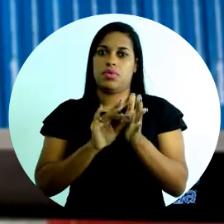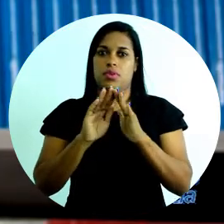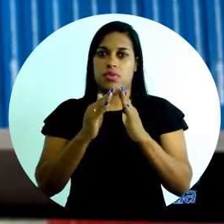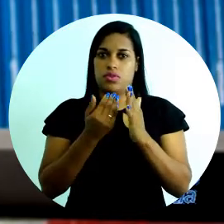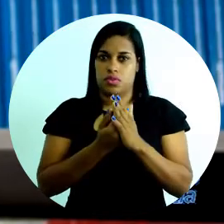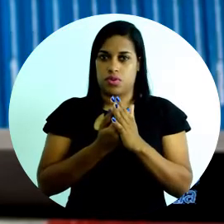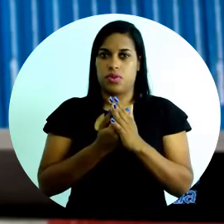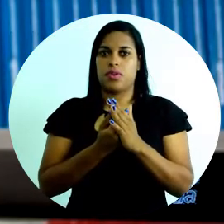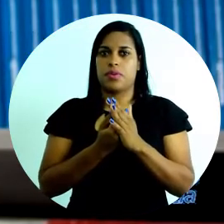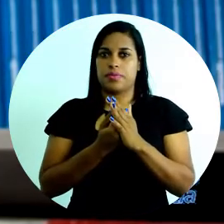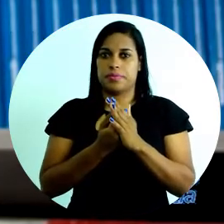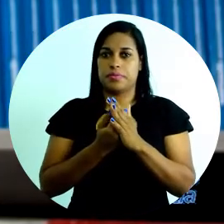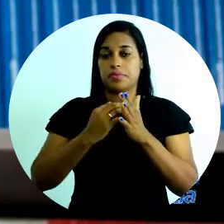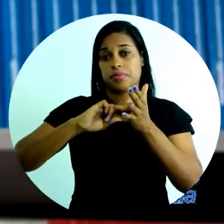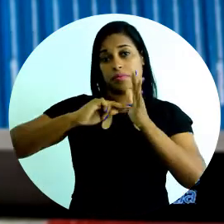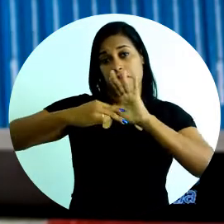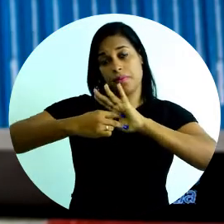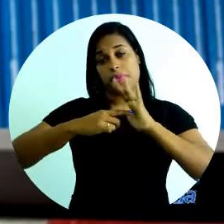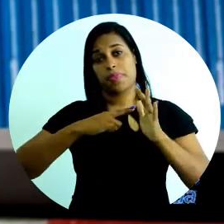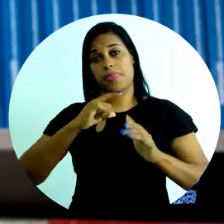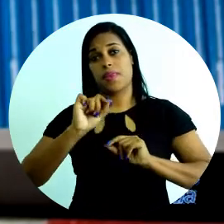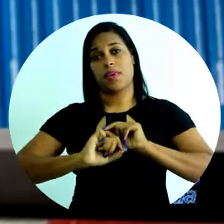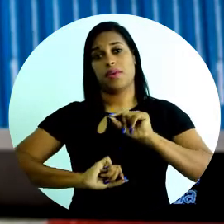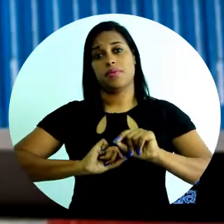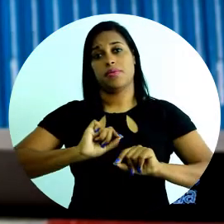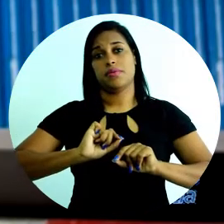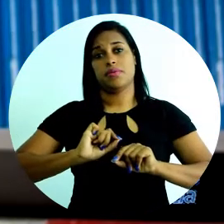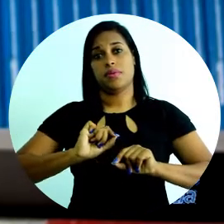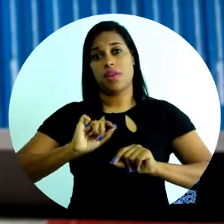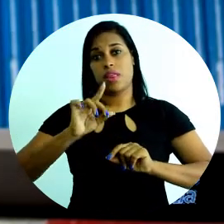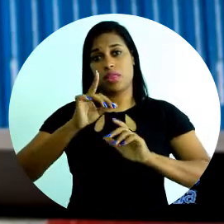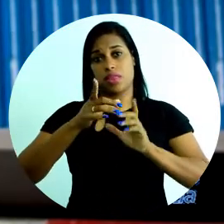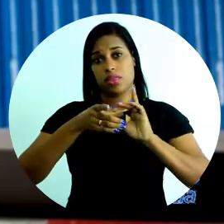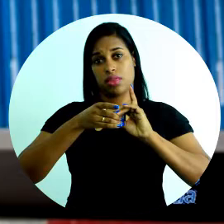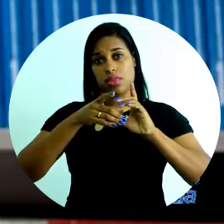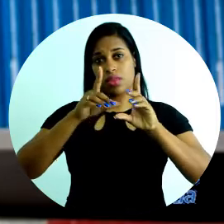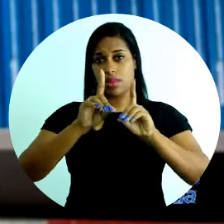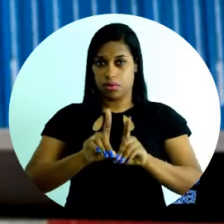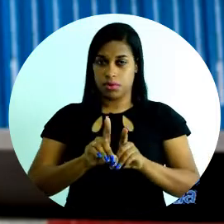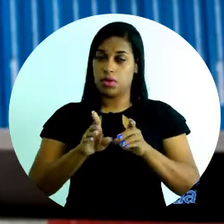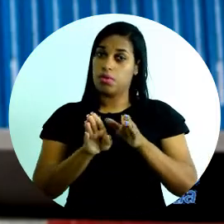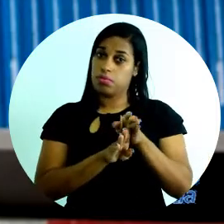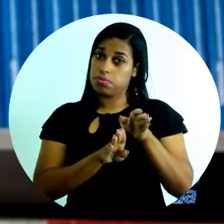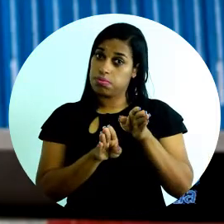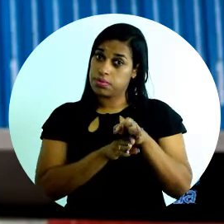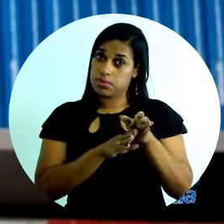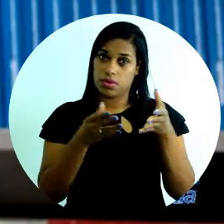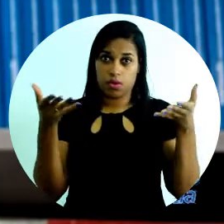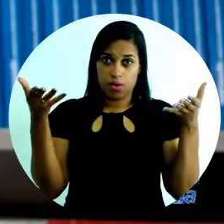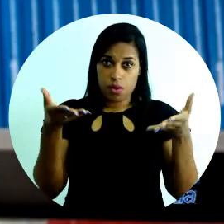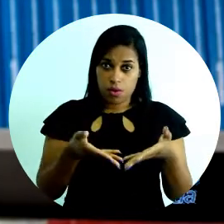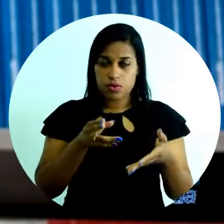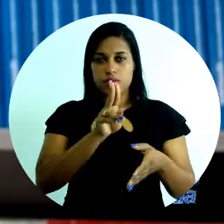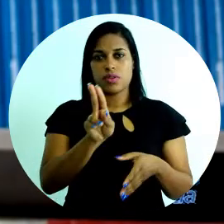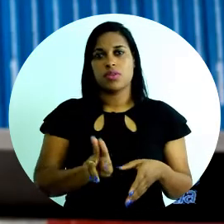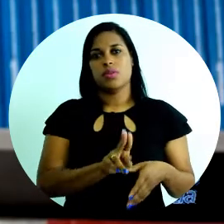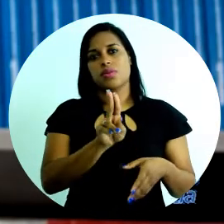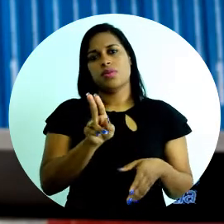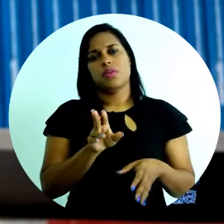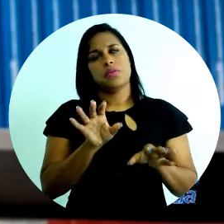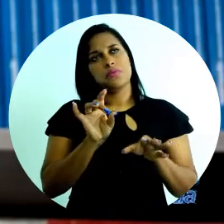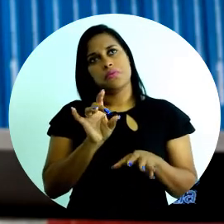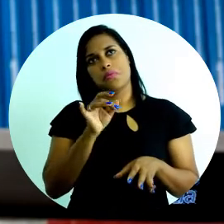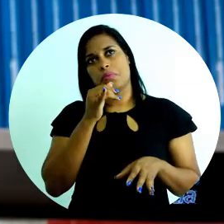comunidade escolar e faça com que nós tenhamos de fato a democracia, né? O conselho muitas vezes ele é